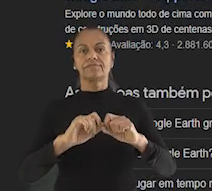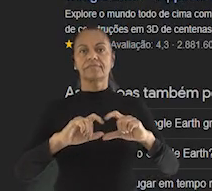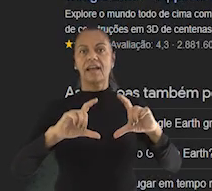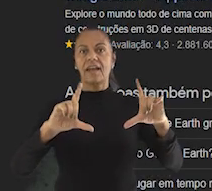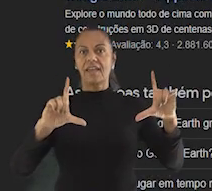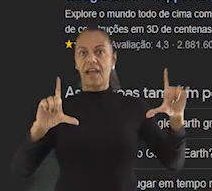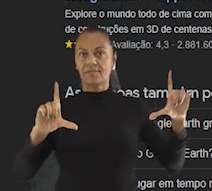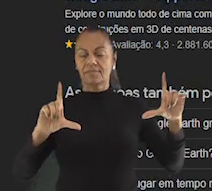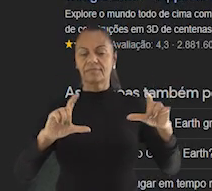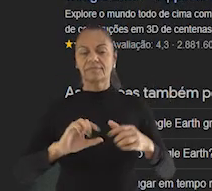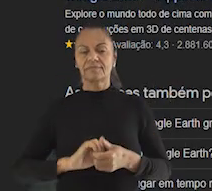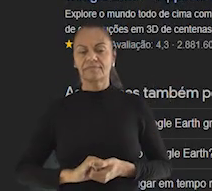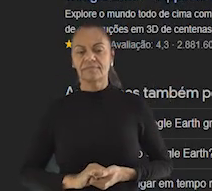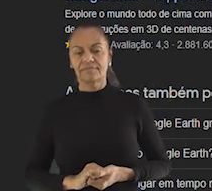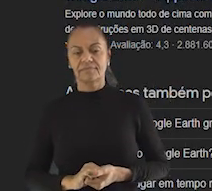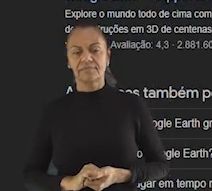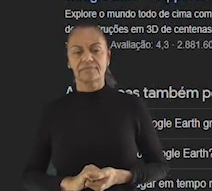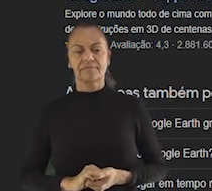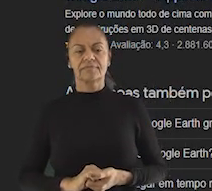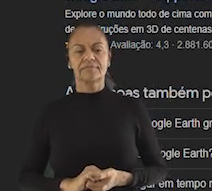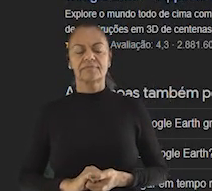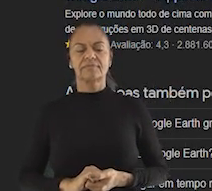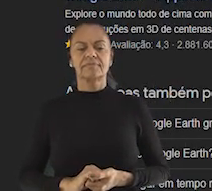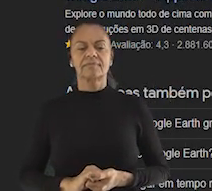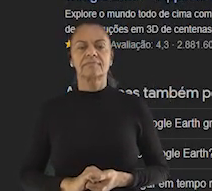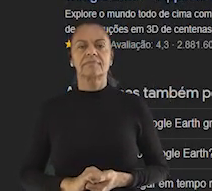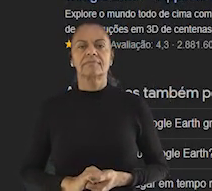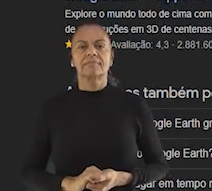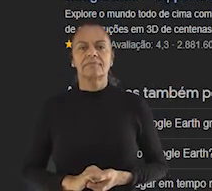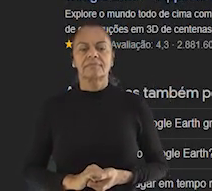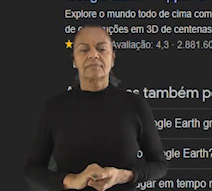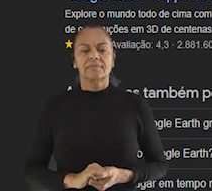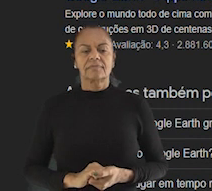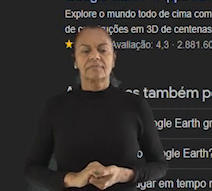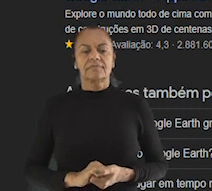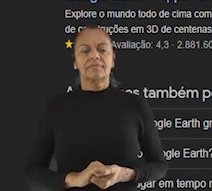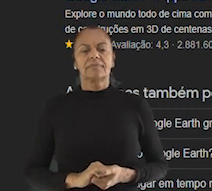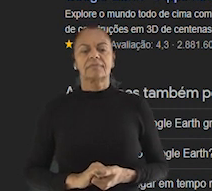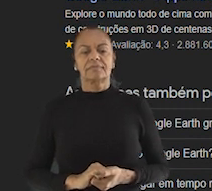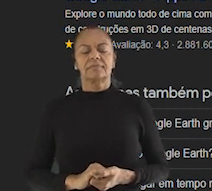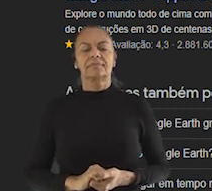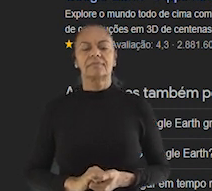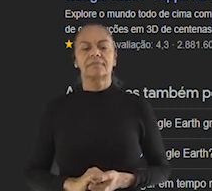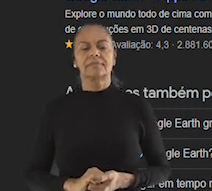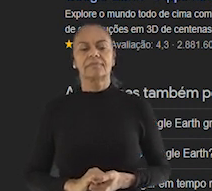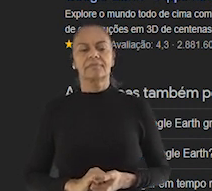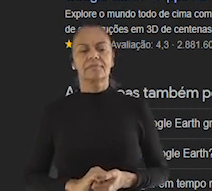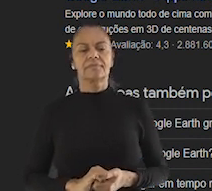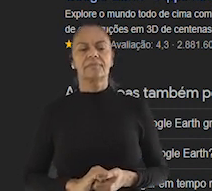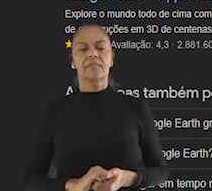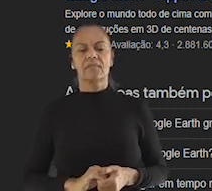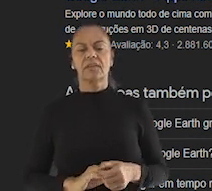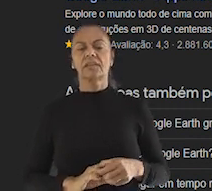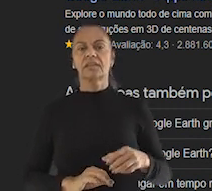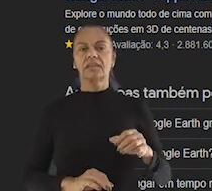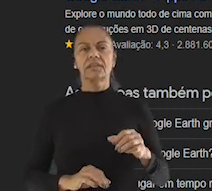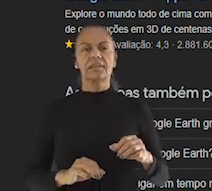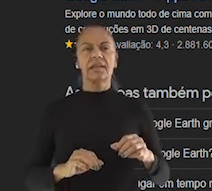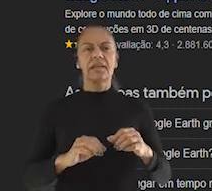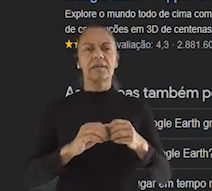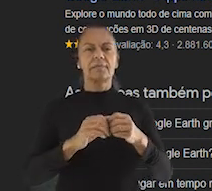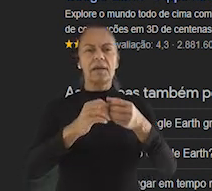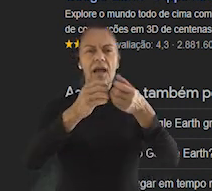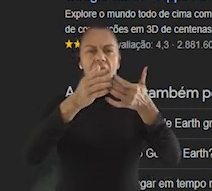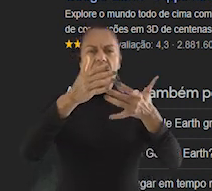que é Google Terra em português. E aí, depois de escrever isso, vai aparecer um linkzinho. O primeiro link que